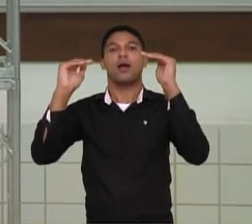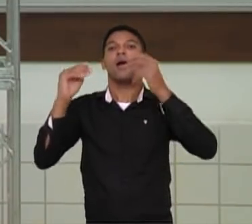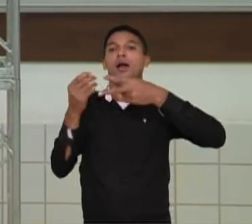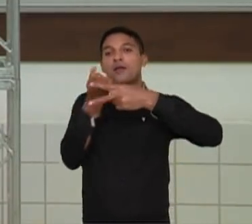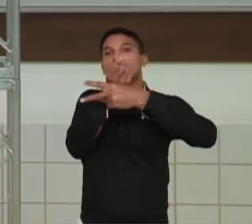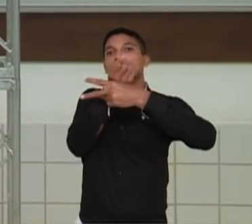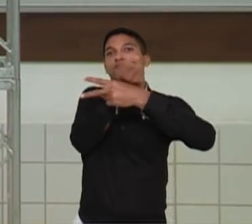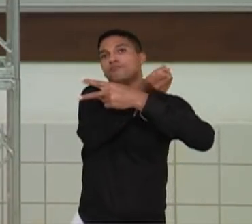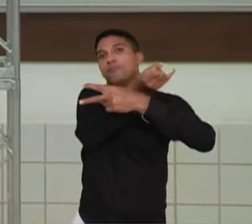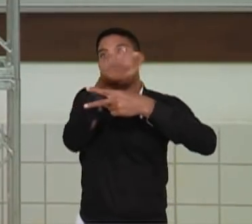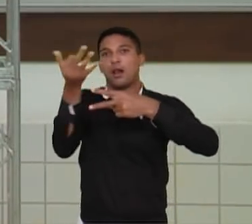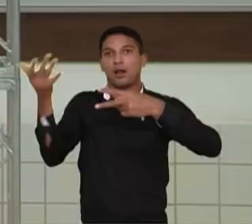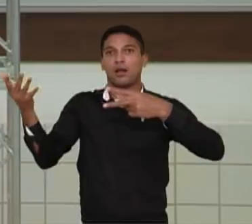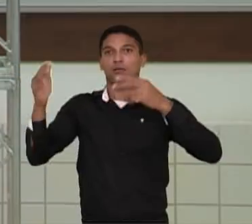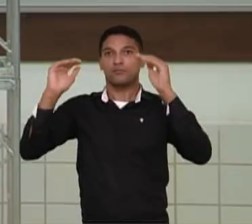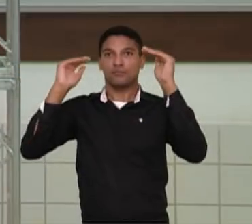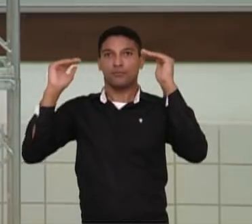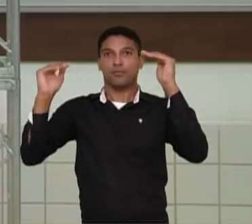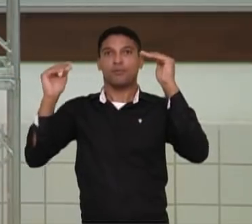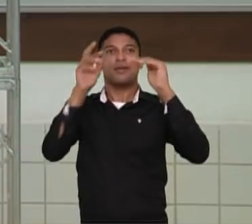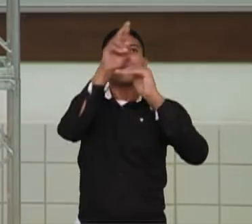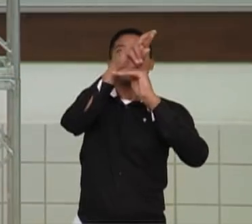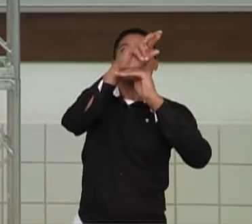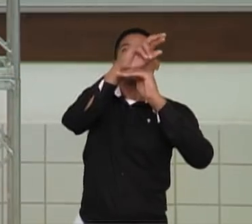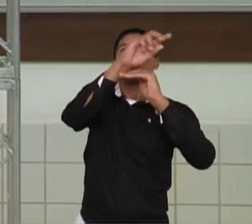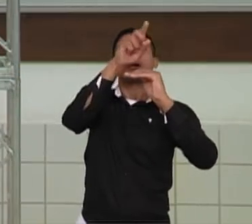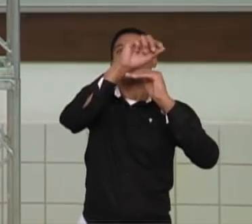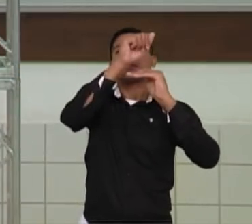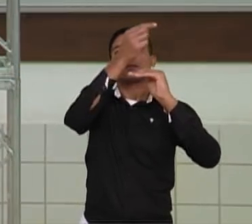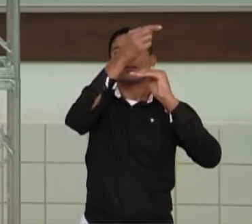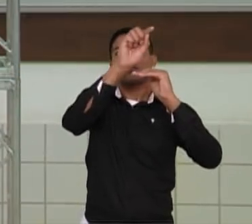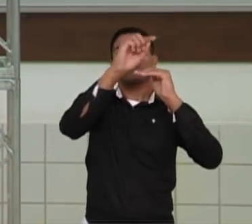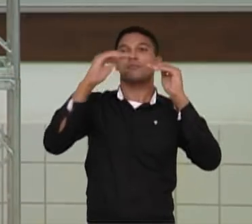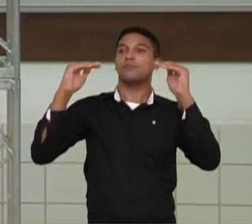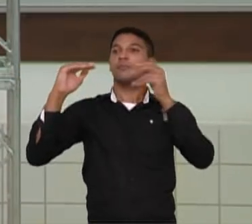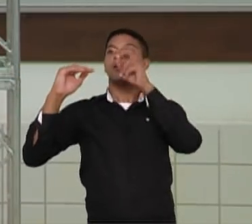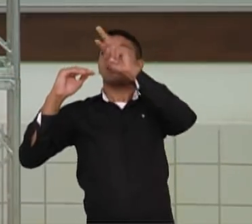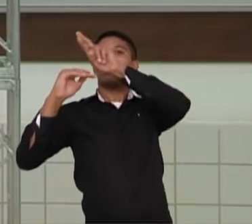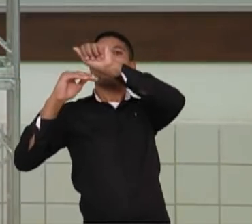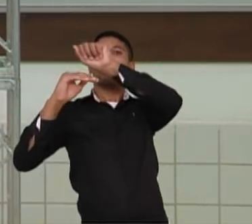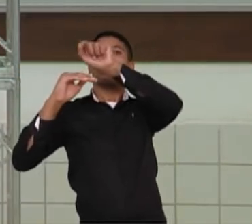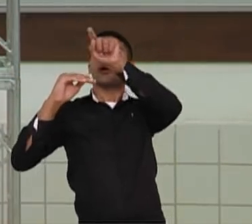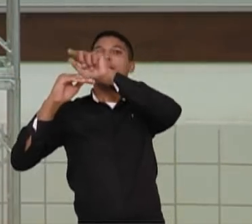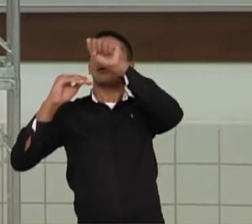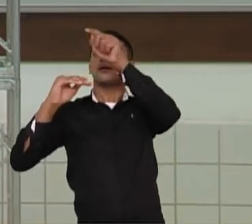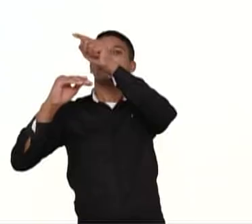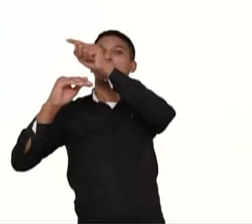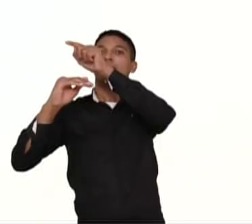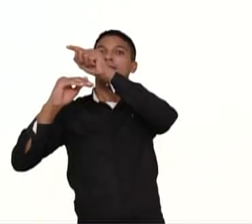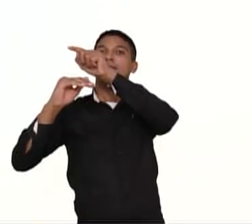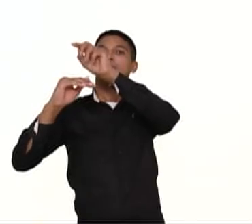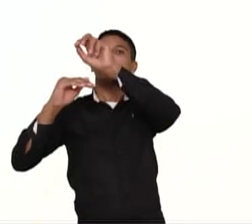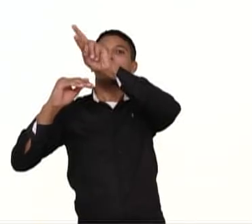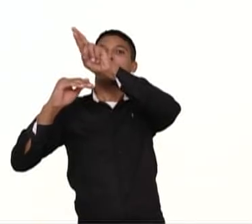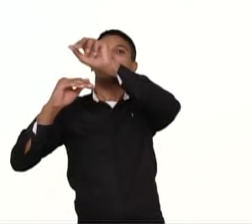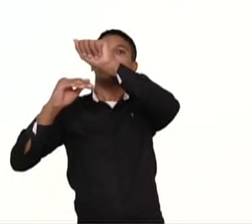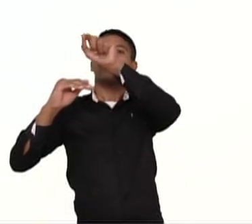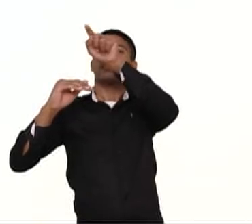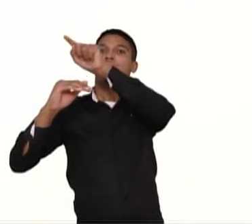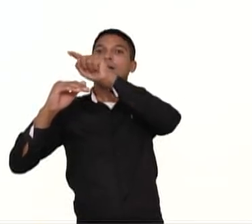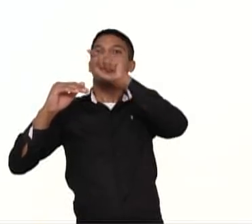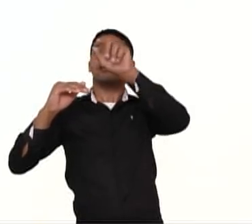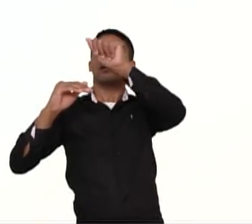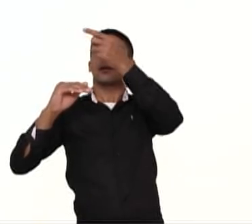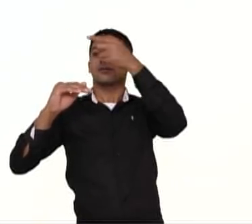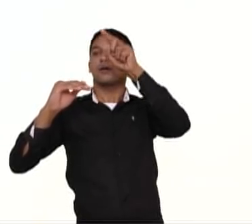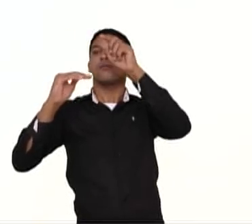duas razões eu tenho uma proporção. Bem, vamos aí ver a definição, né? Para